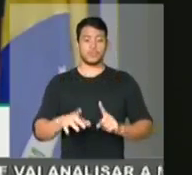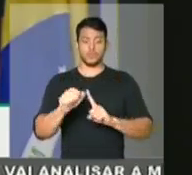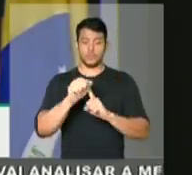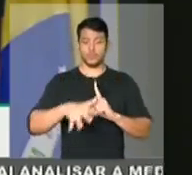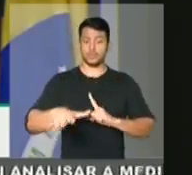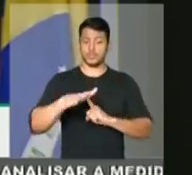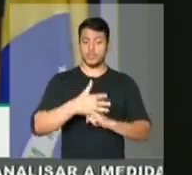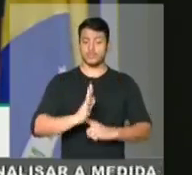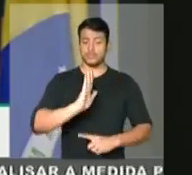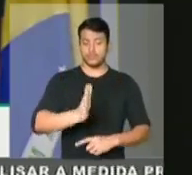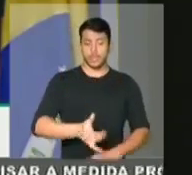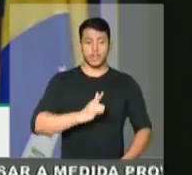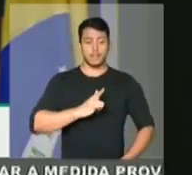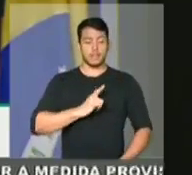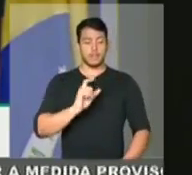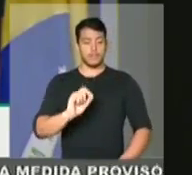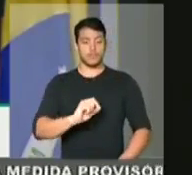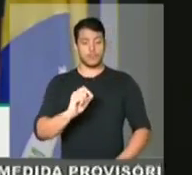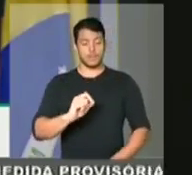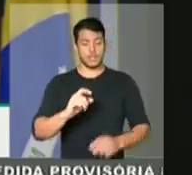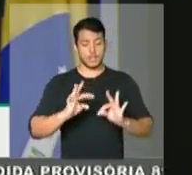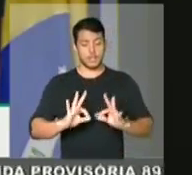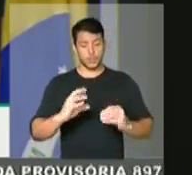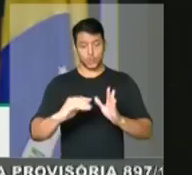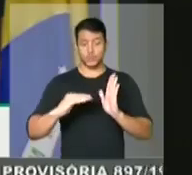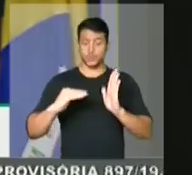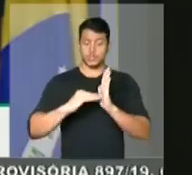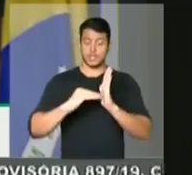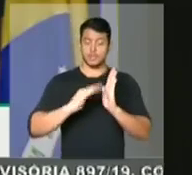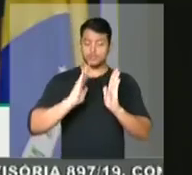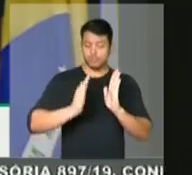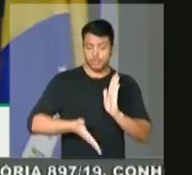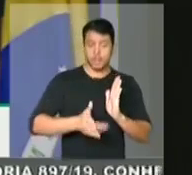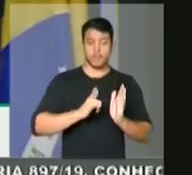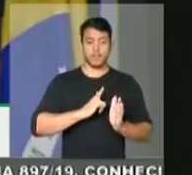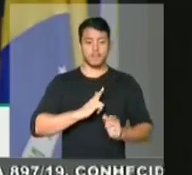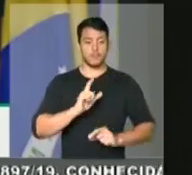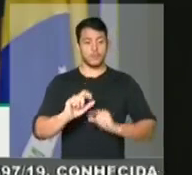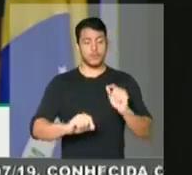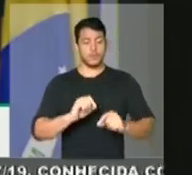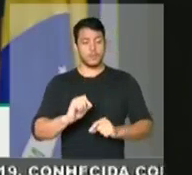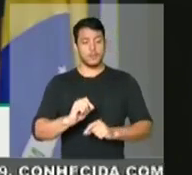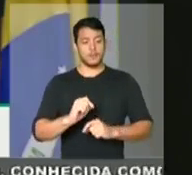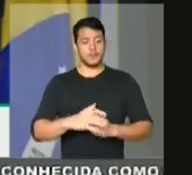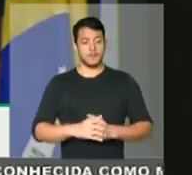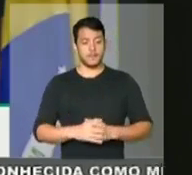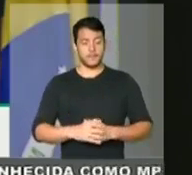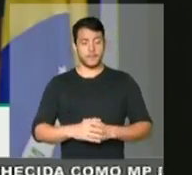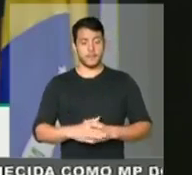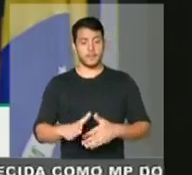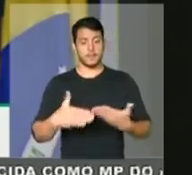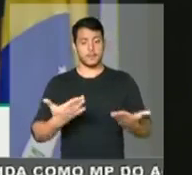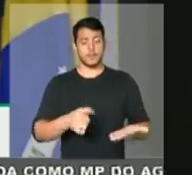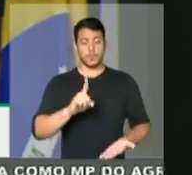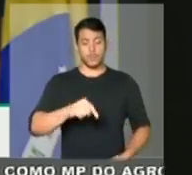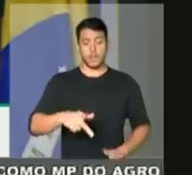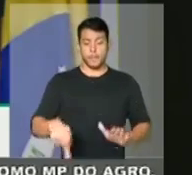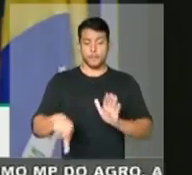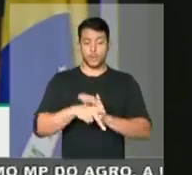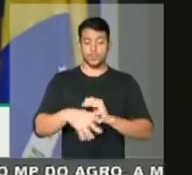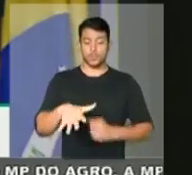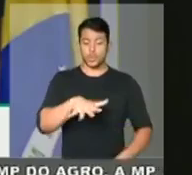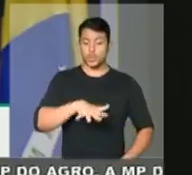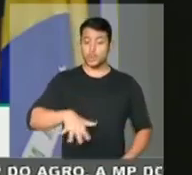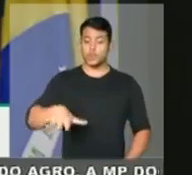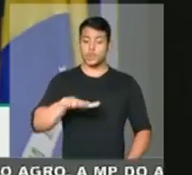já contam com o primeiro reconhecimento por parte do legislador ao Senado, quando mantém a disciplina atual no caso de áreas ao longo de águas